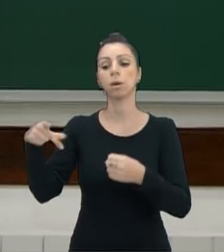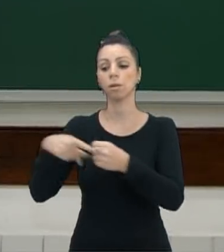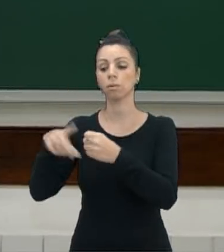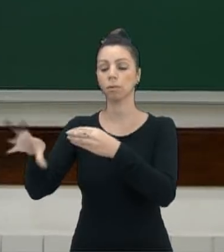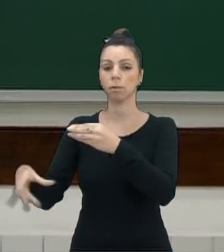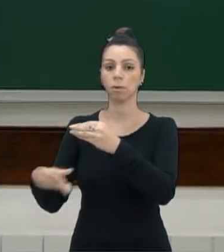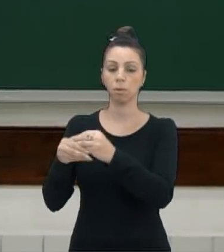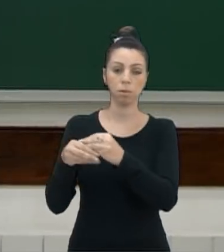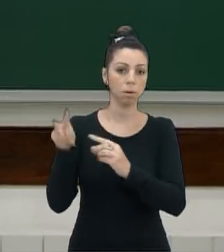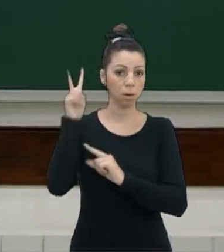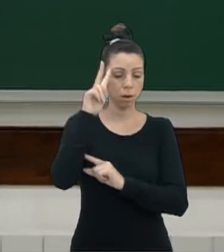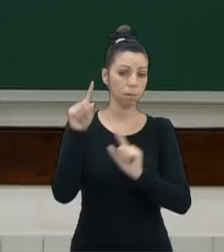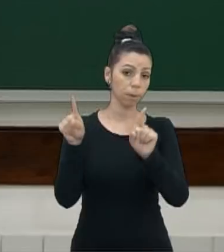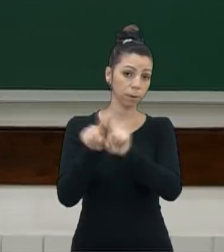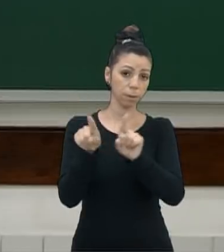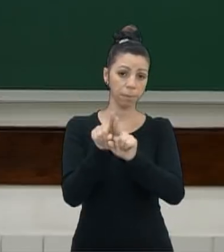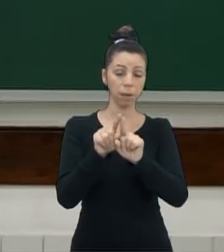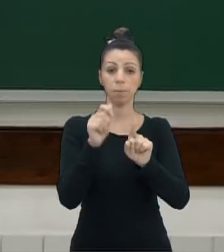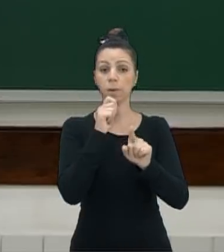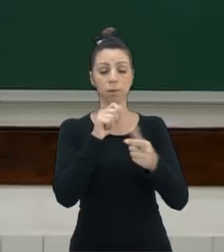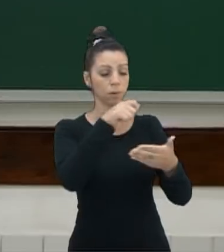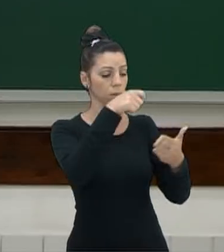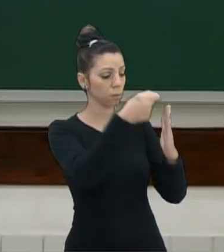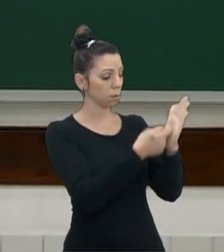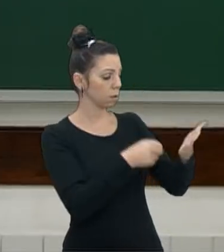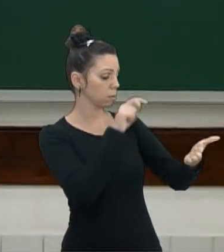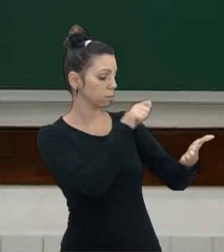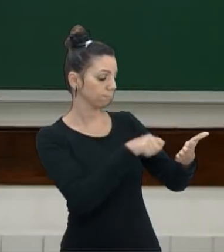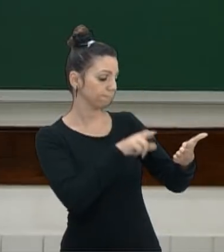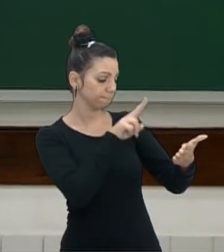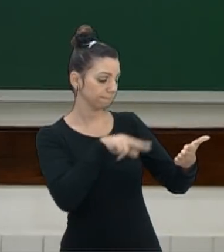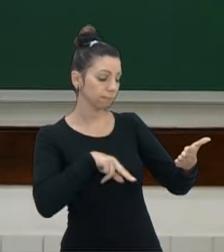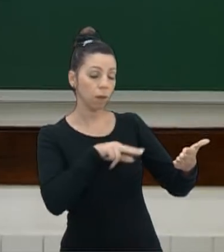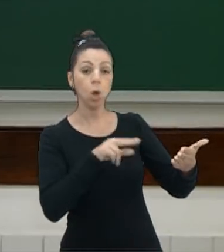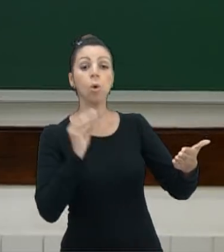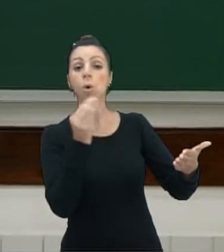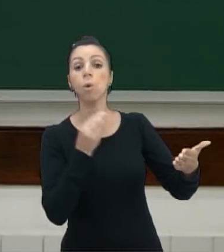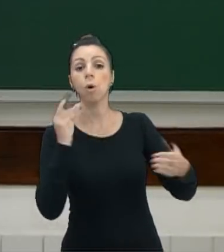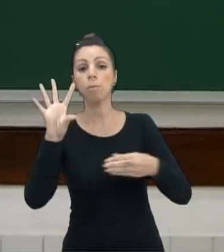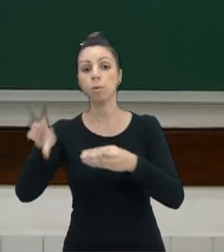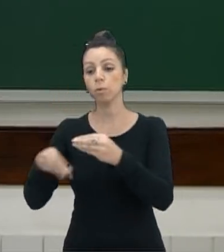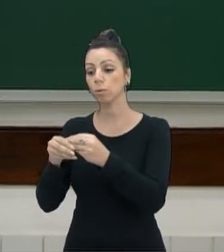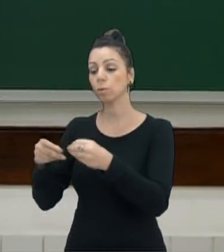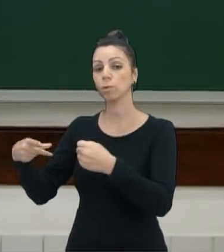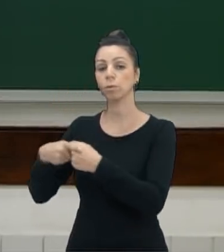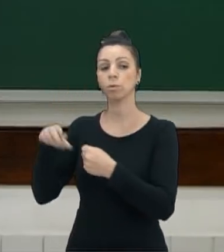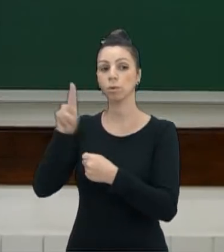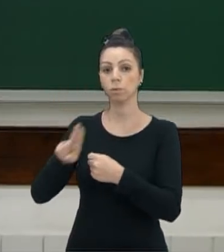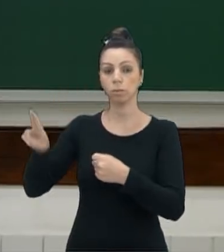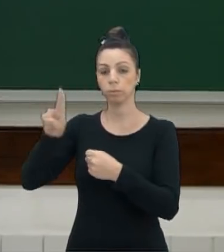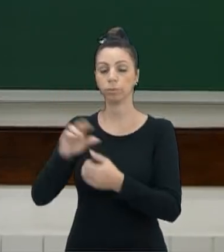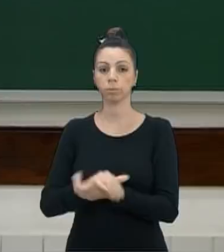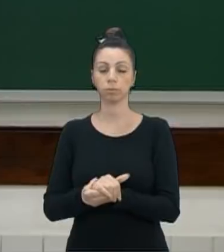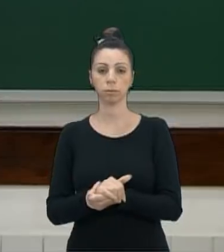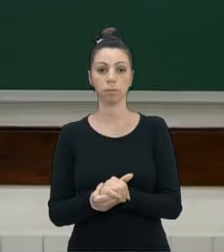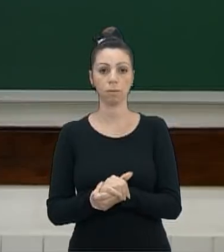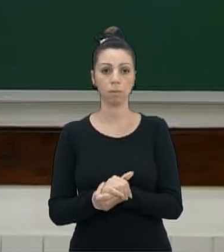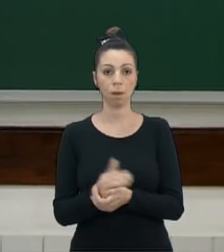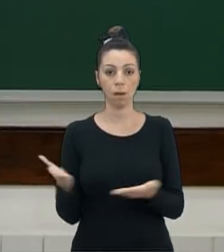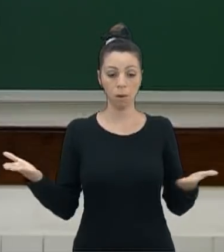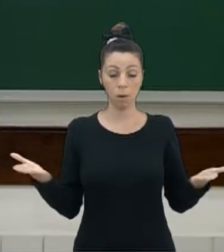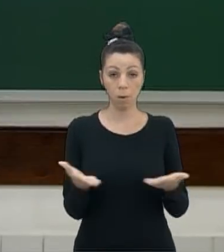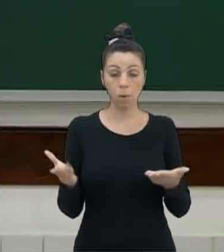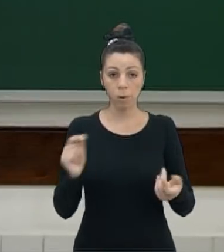nos textos como os oblíquos são utilizados. Tudo bem? Então, hoje nós trabalhamos com os textos do Diário